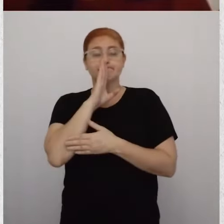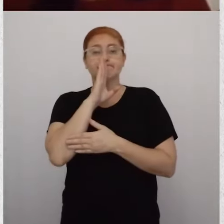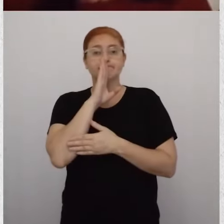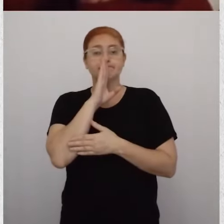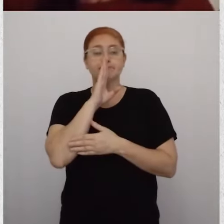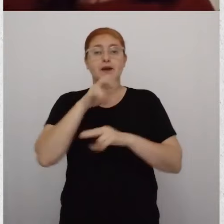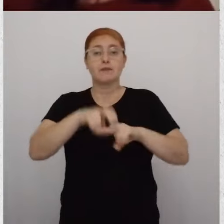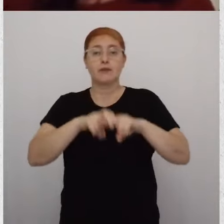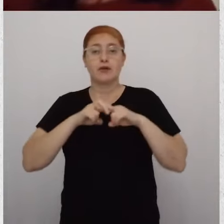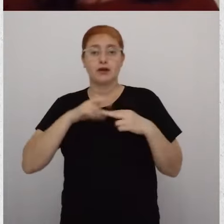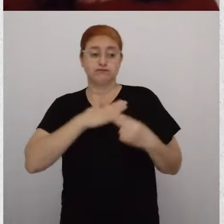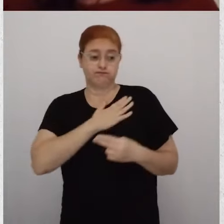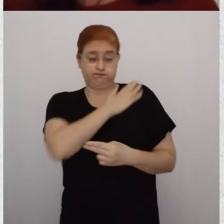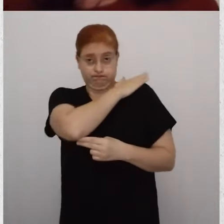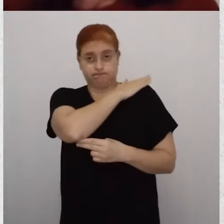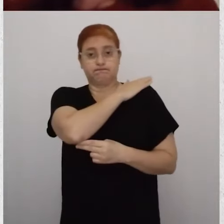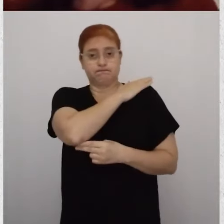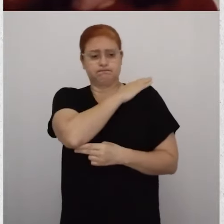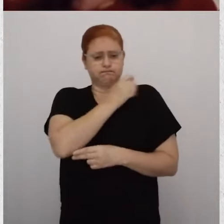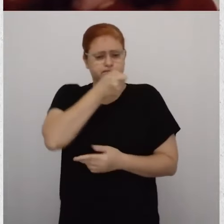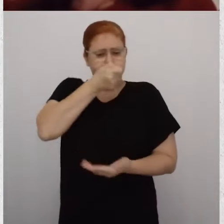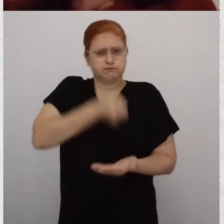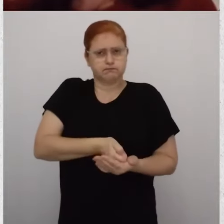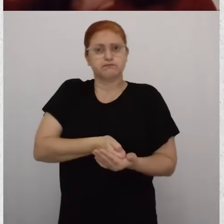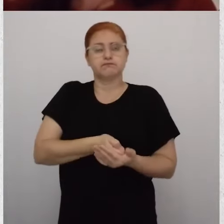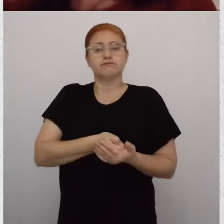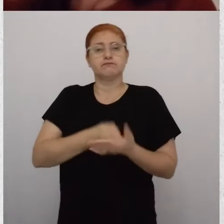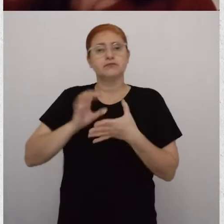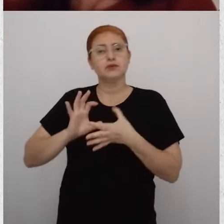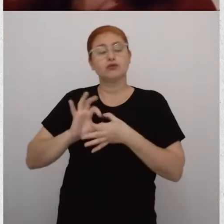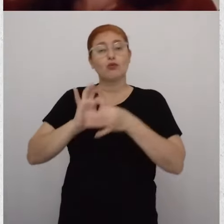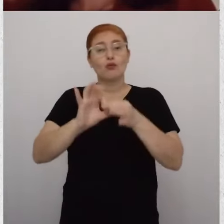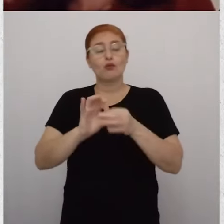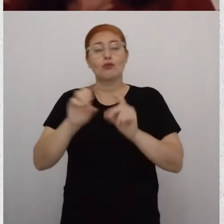ditadura vem à cena. E nesse contexto, algumas